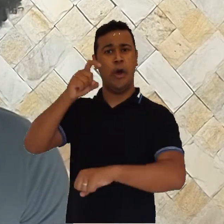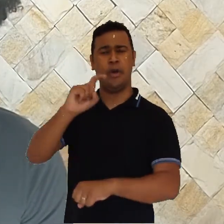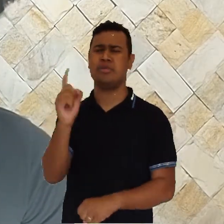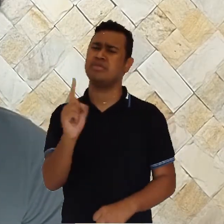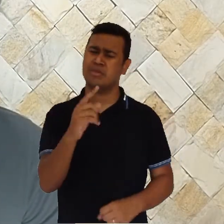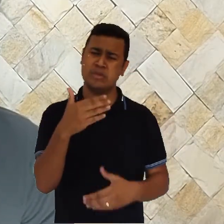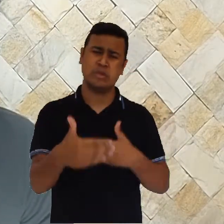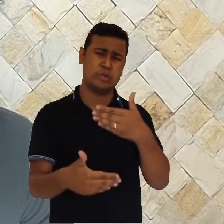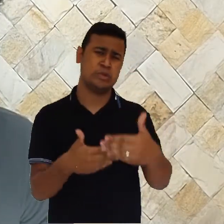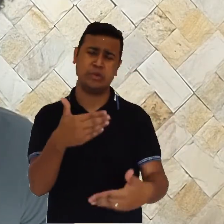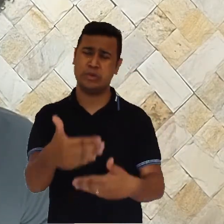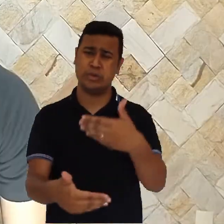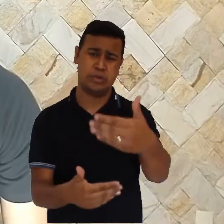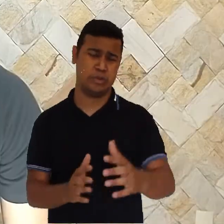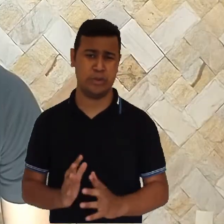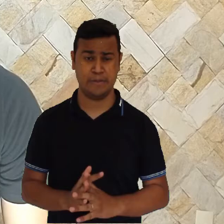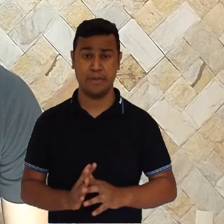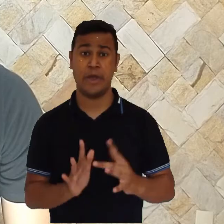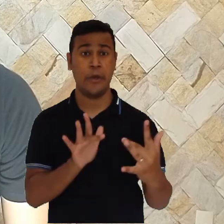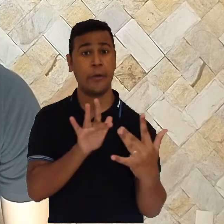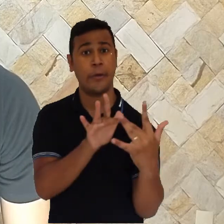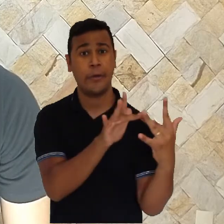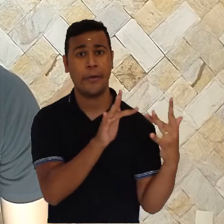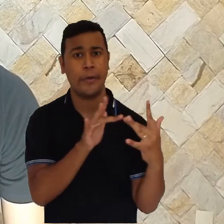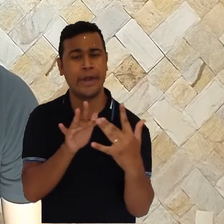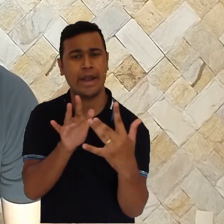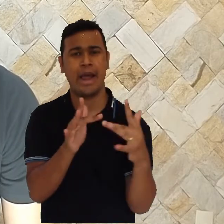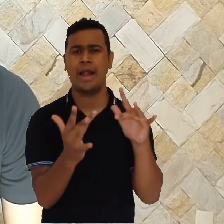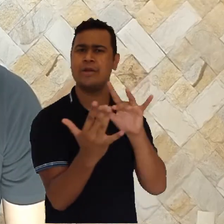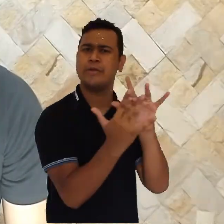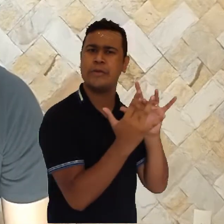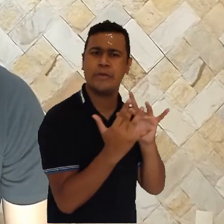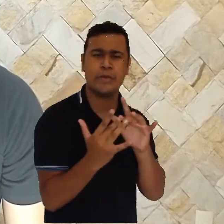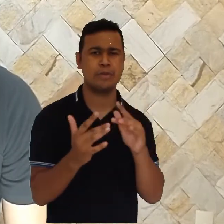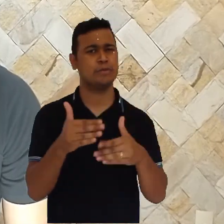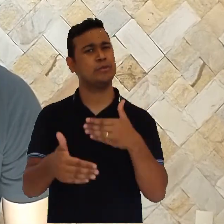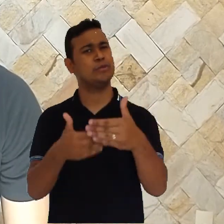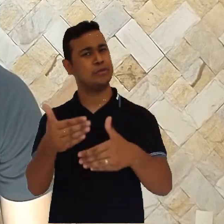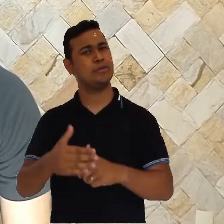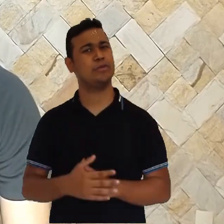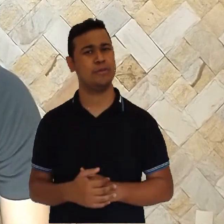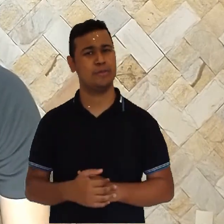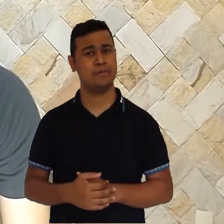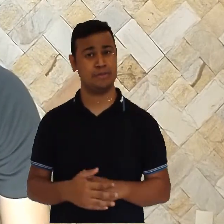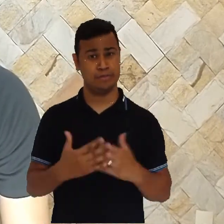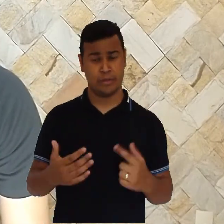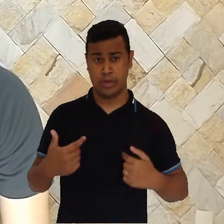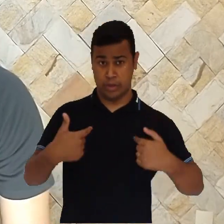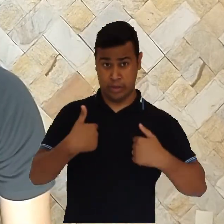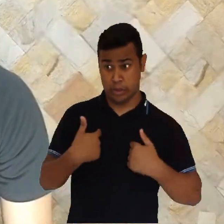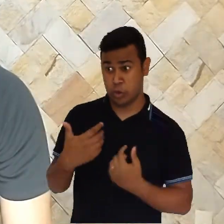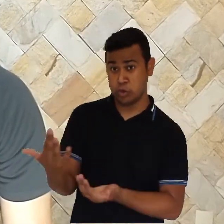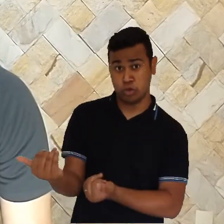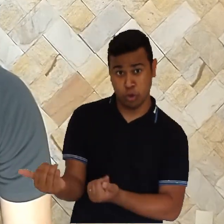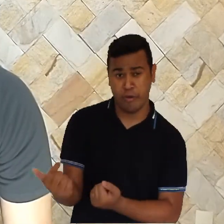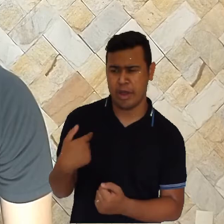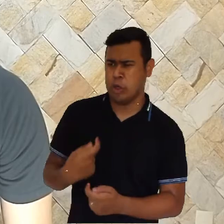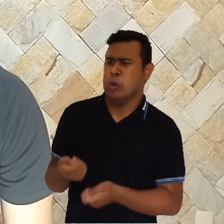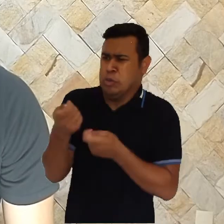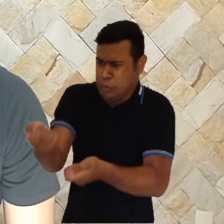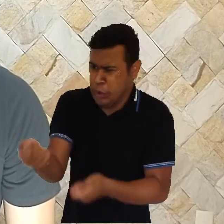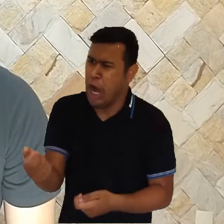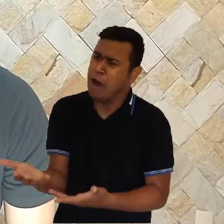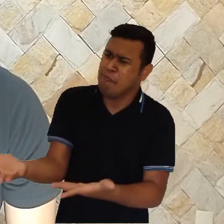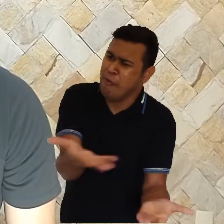tarefas comuns do dia a dia. Aliás, convidar os jovens para conhecer e ajudar a planejar e